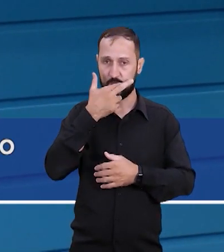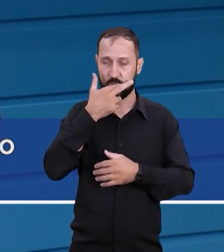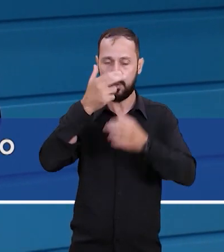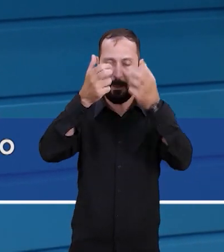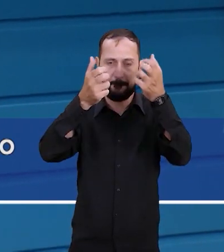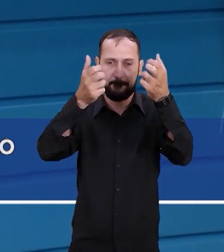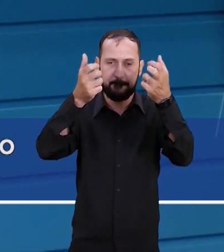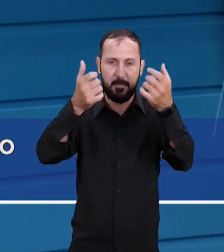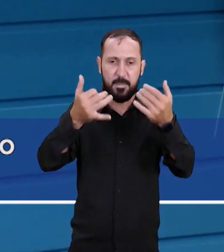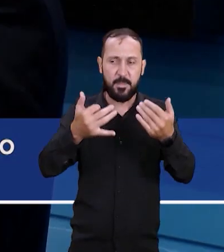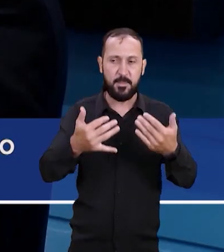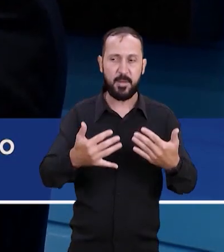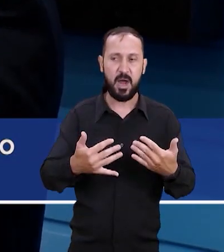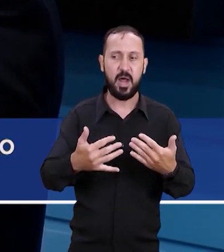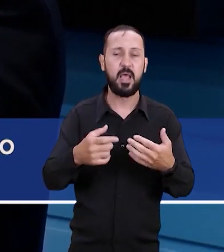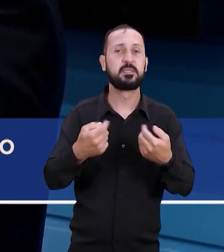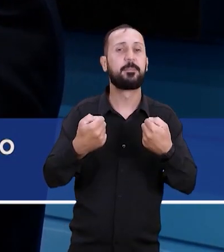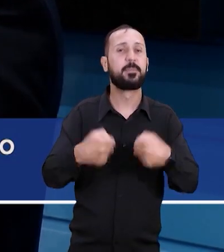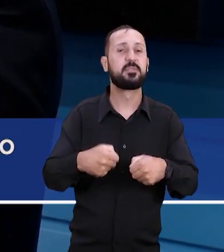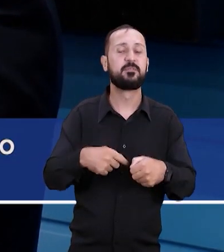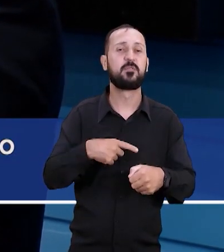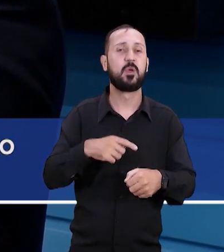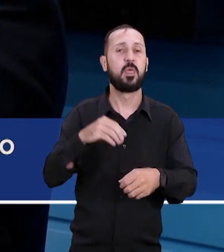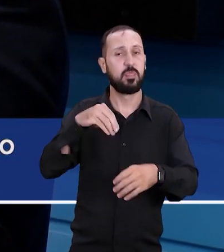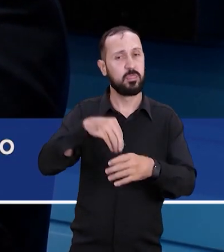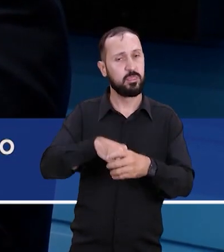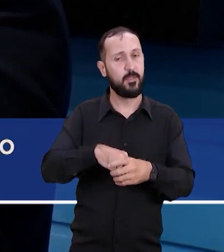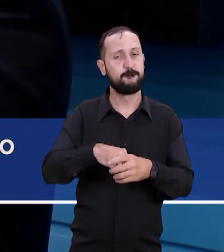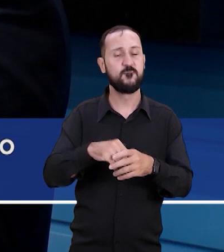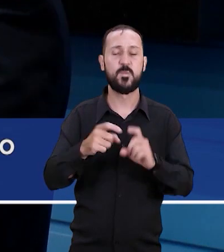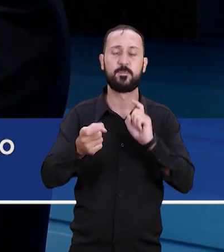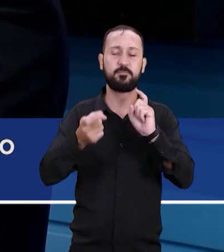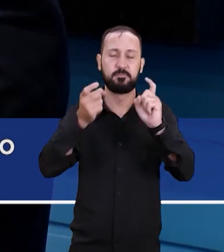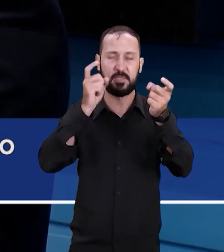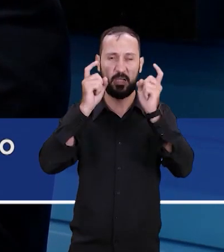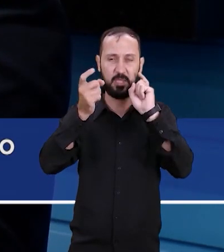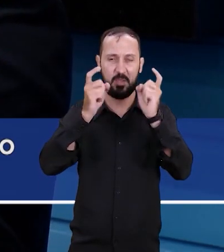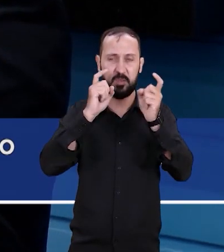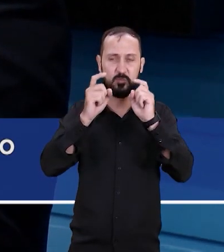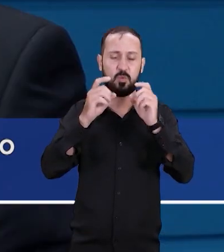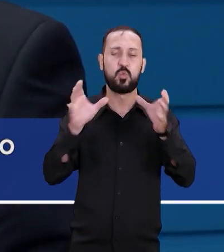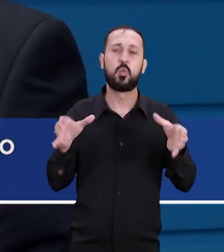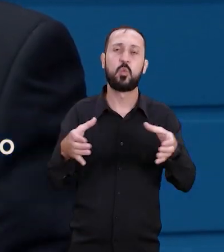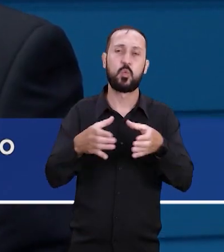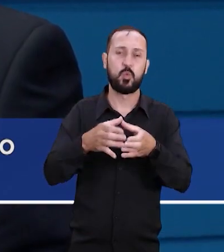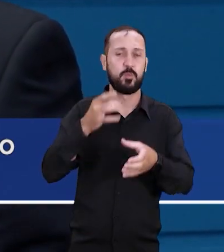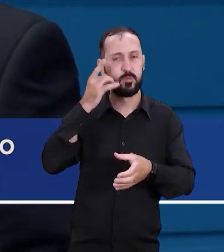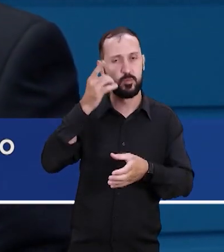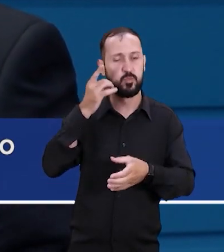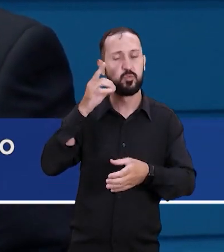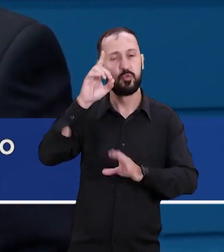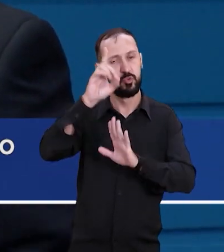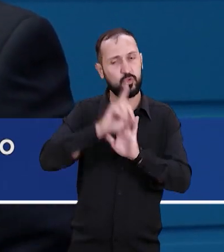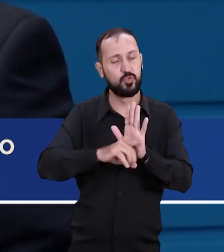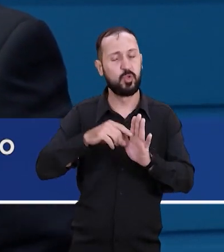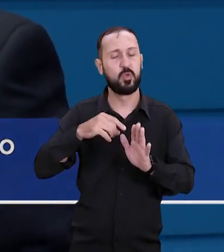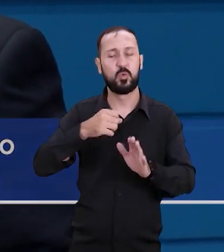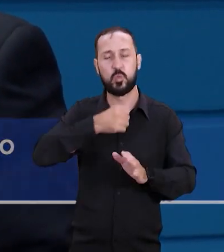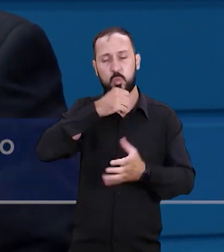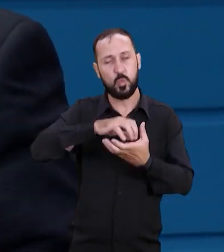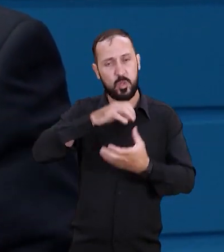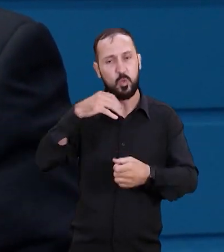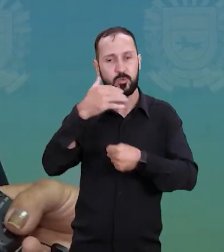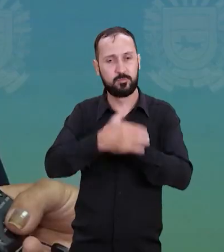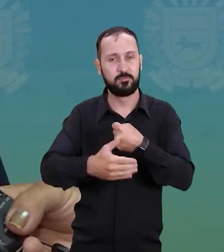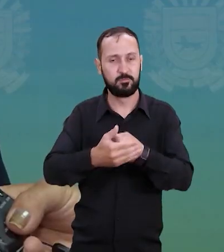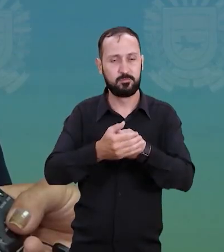Renato Câmara, do MDB, explica que essa demanda foi solicitada durante as reuniões da Frente Parlamentar em Defesa do Direito